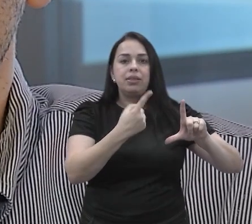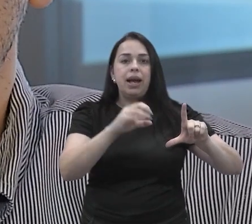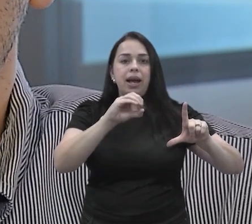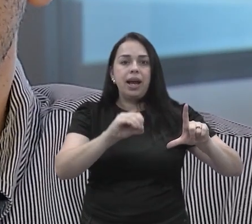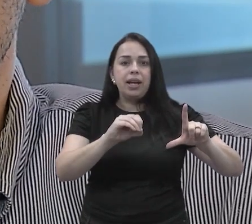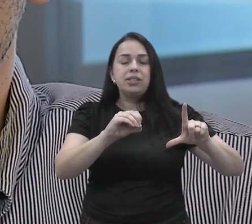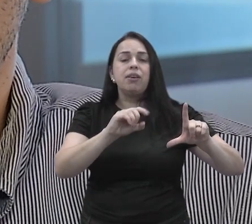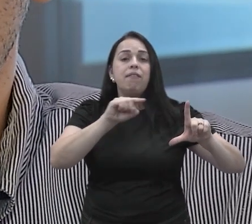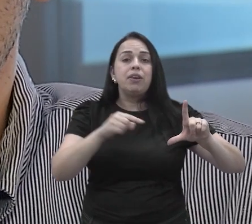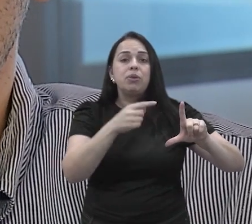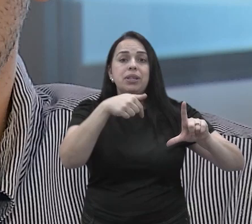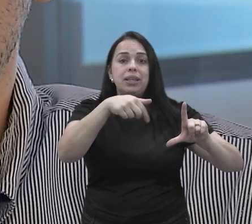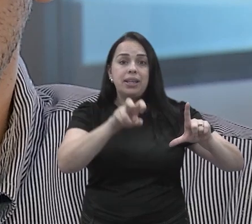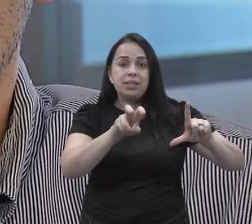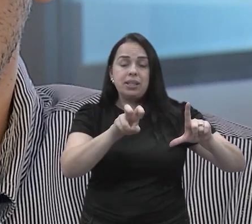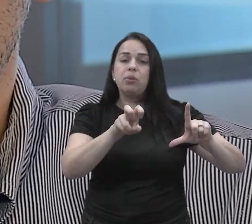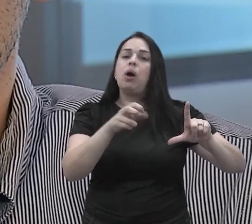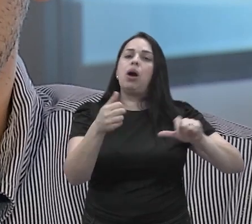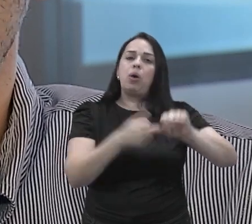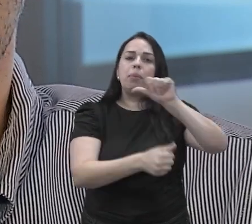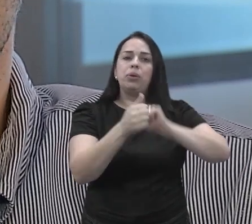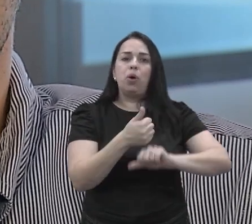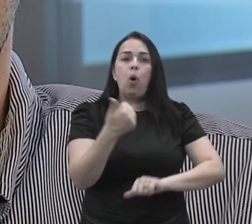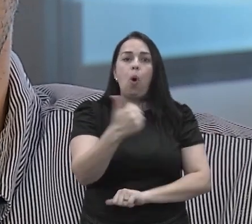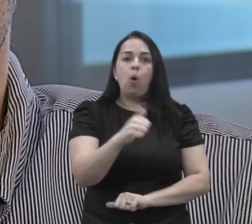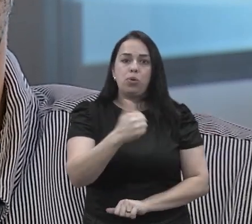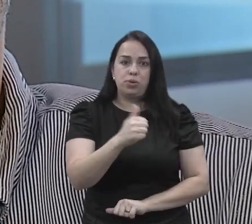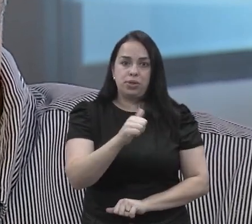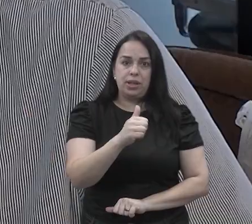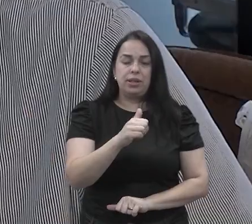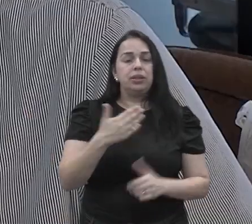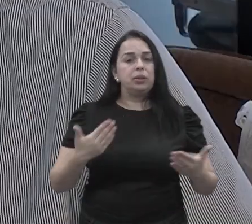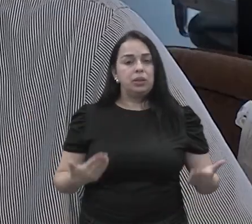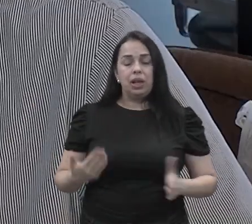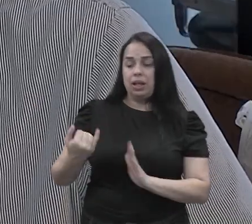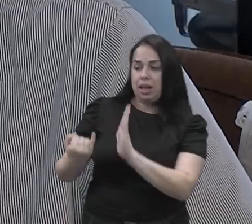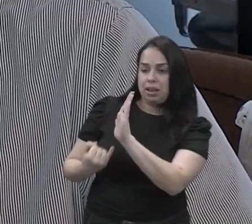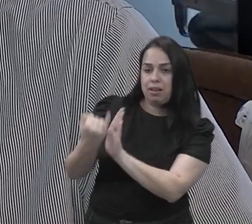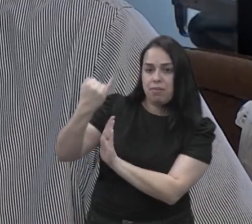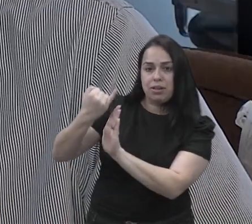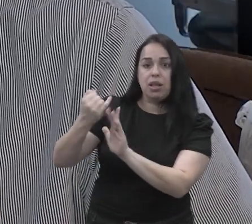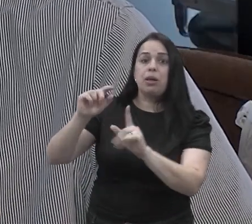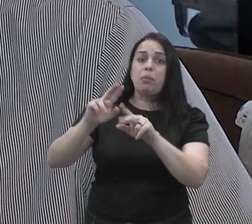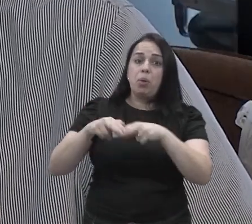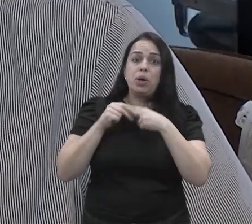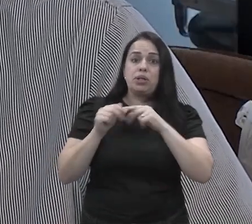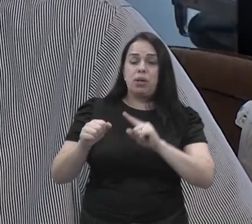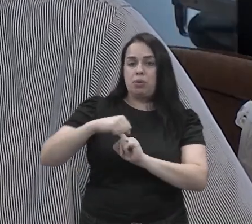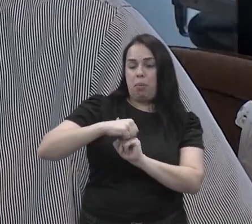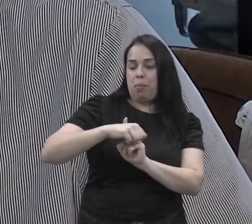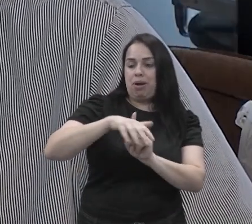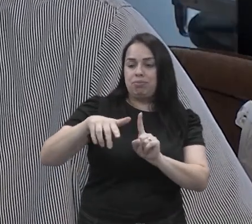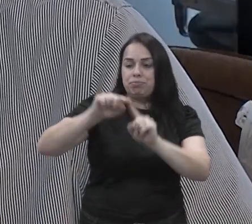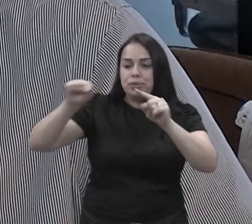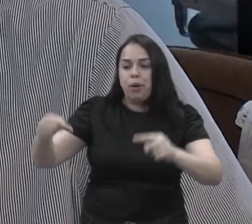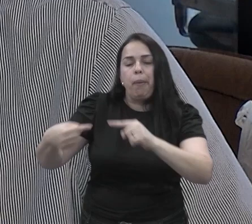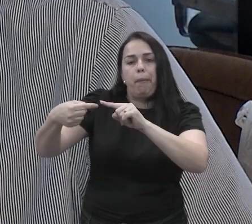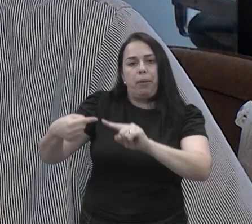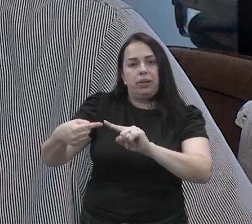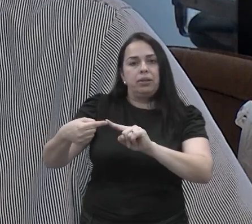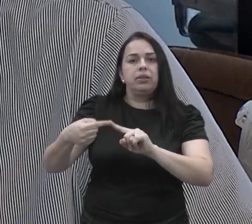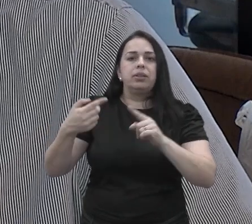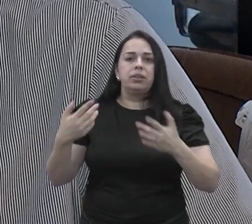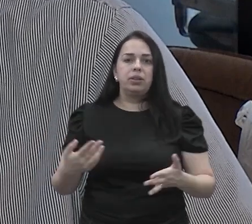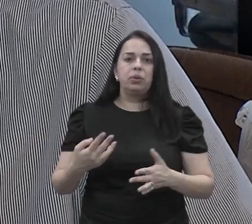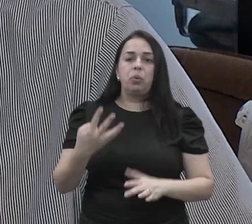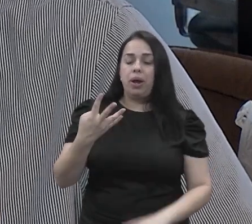de 10,75 para 11,25 ao ano. A gente tem uma meta de inflação e o Banco Central tem o objetivo de